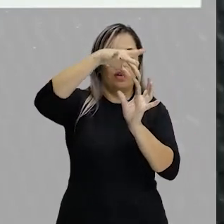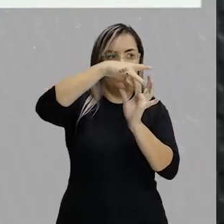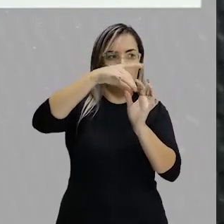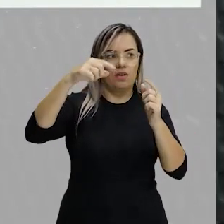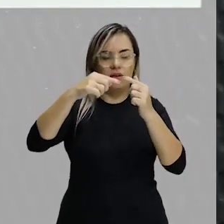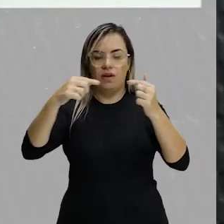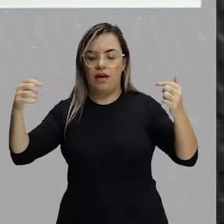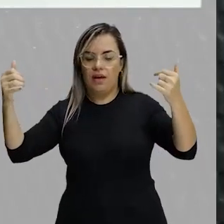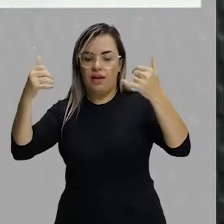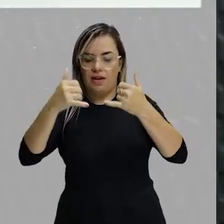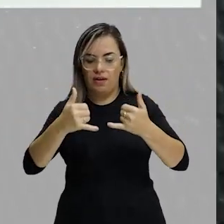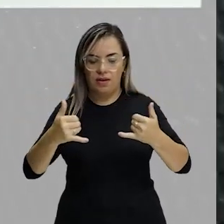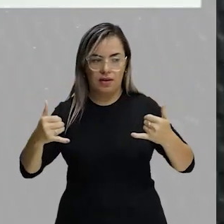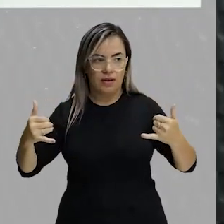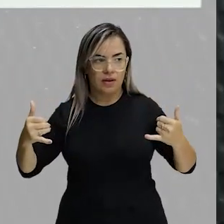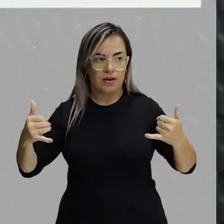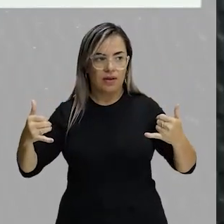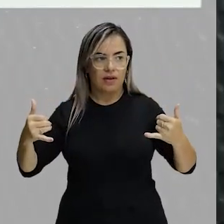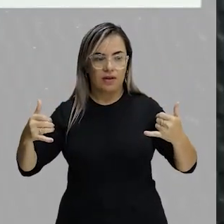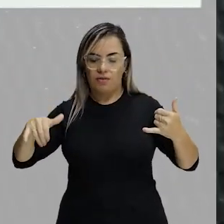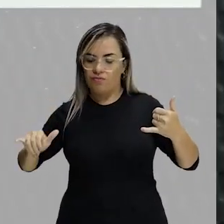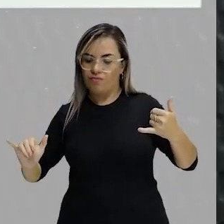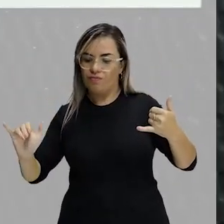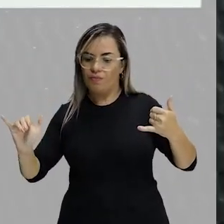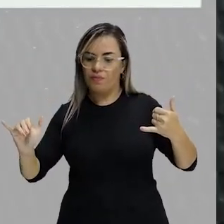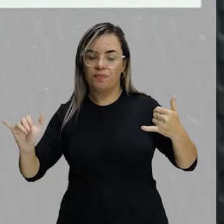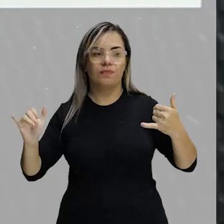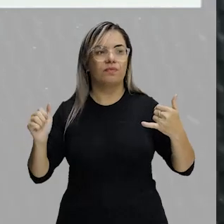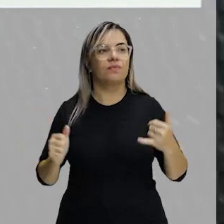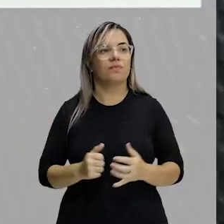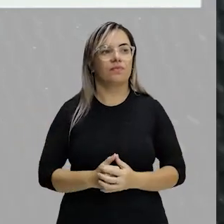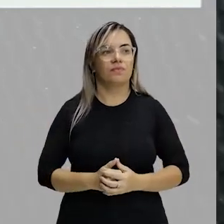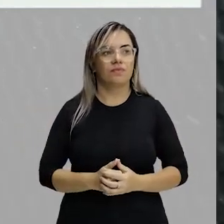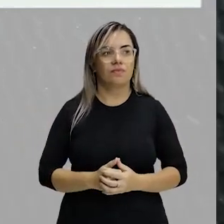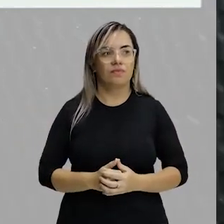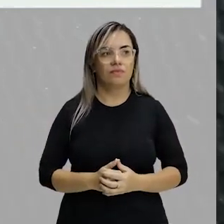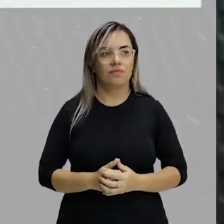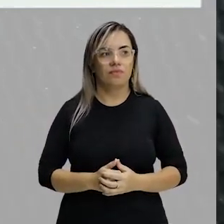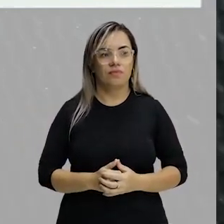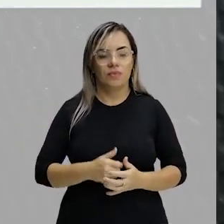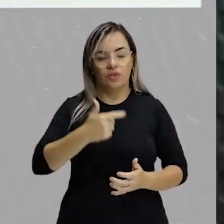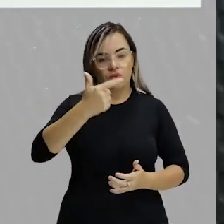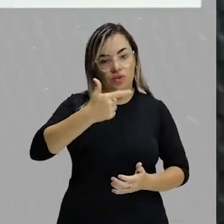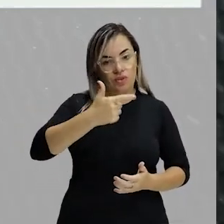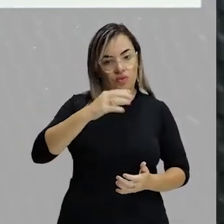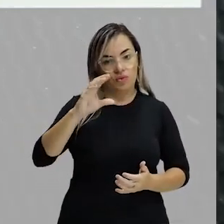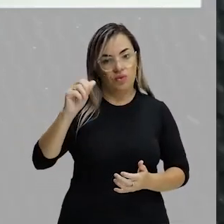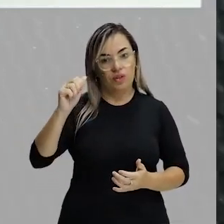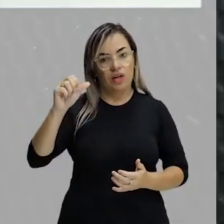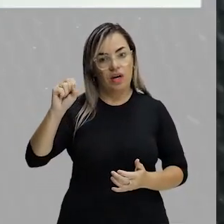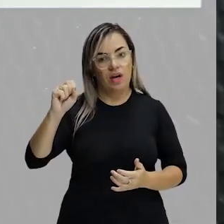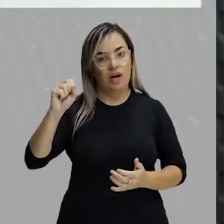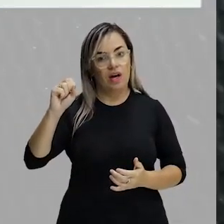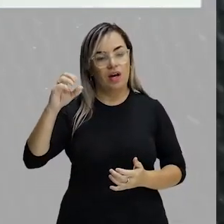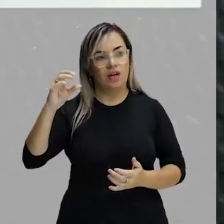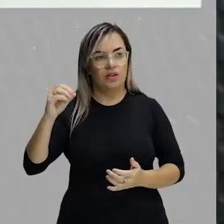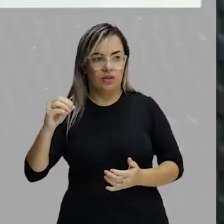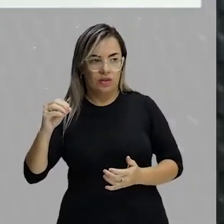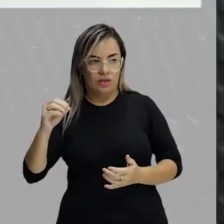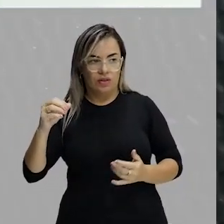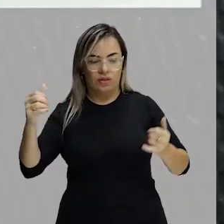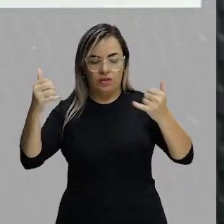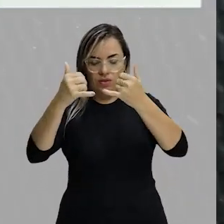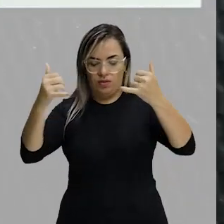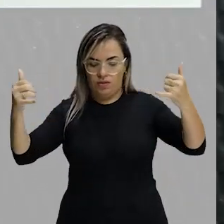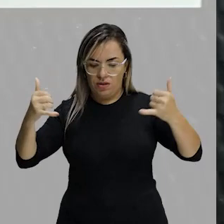primeiro caso, e quando o meu eixo maior, ele é paralelo ao eixo Y. Tá? São as